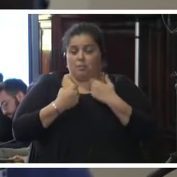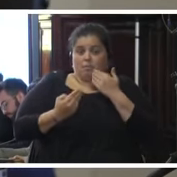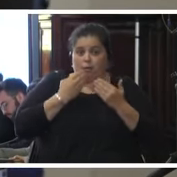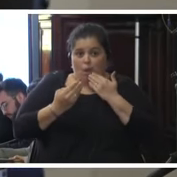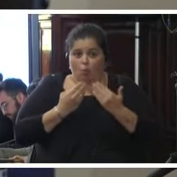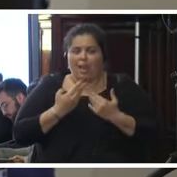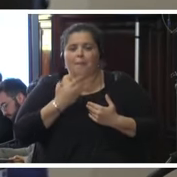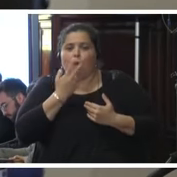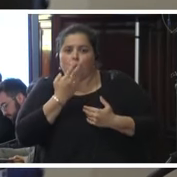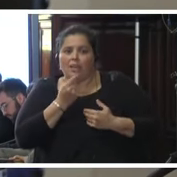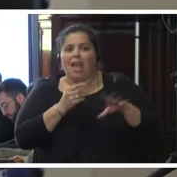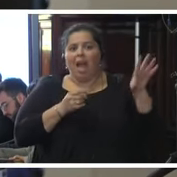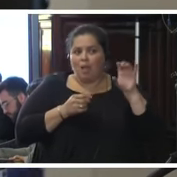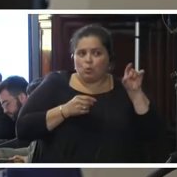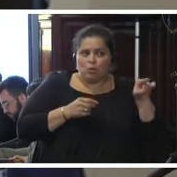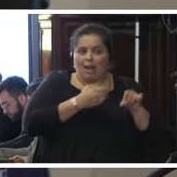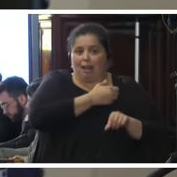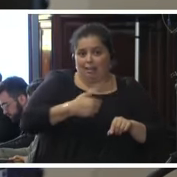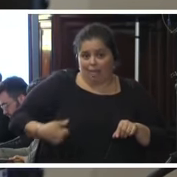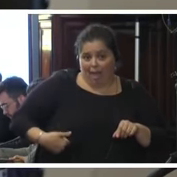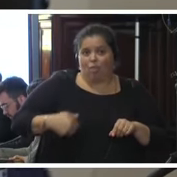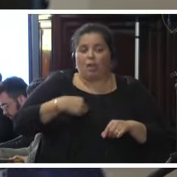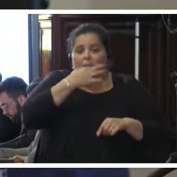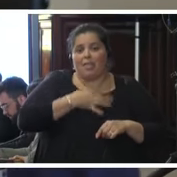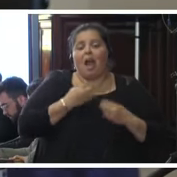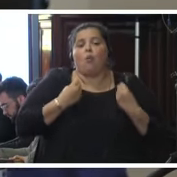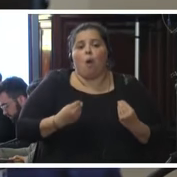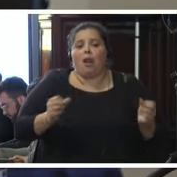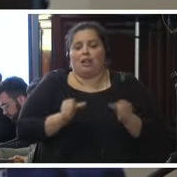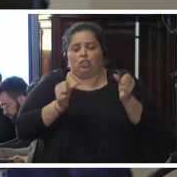concretas para responder o que é uma crise.